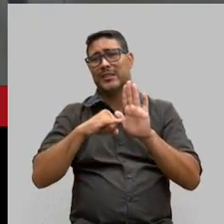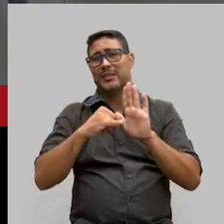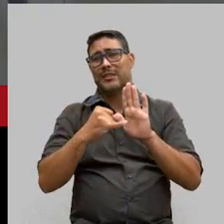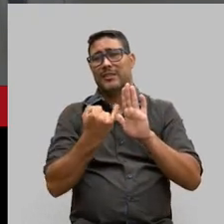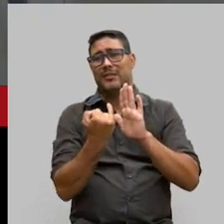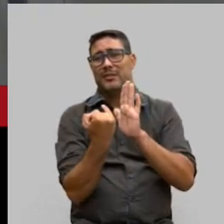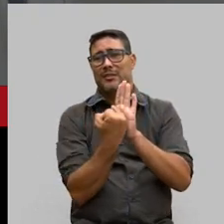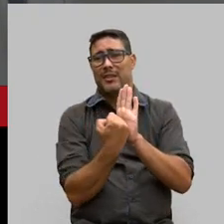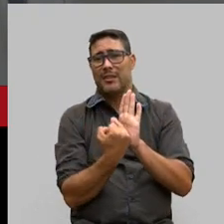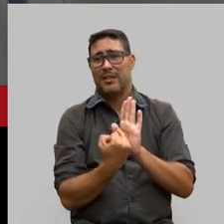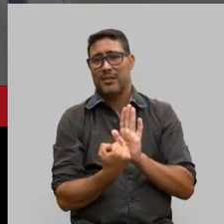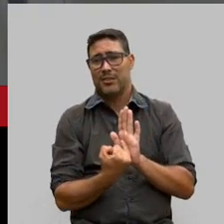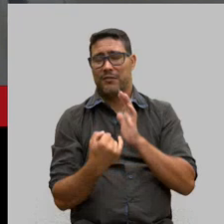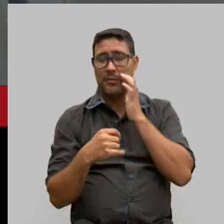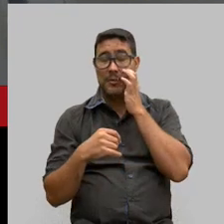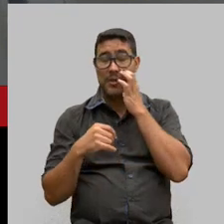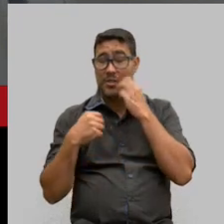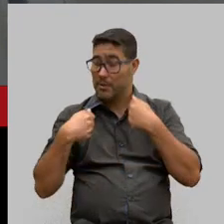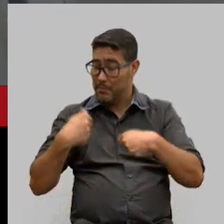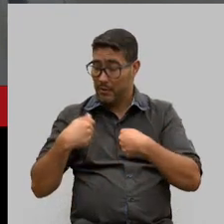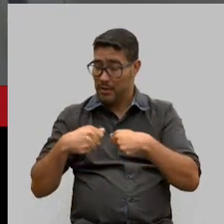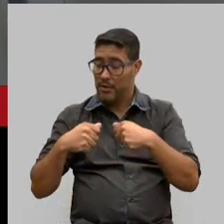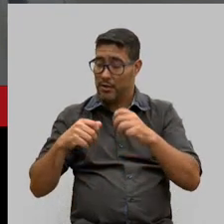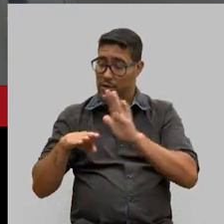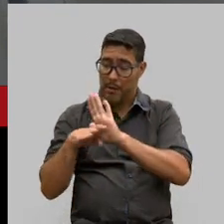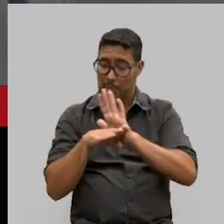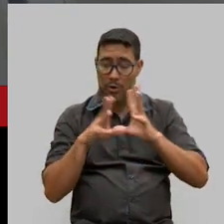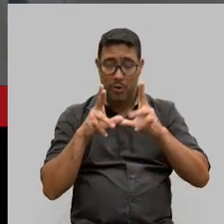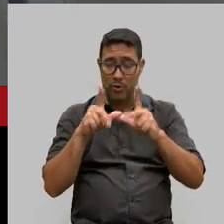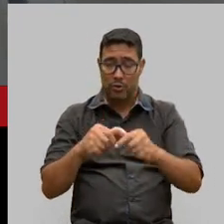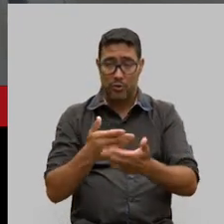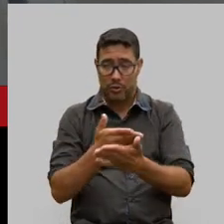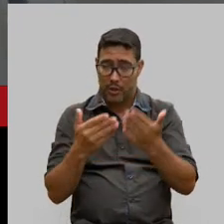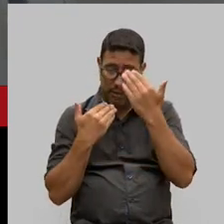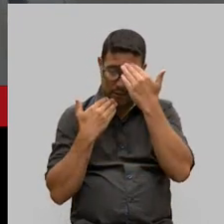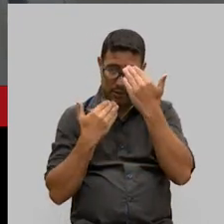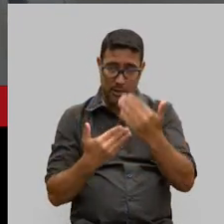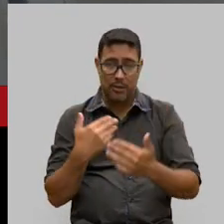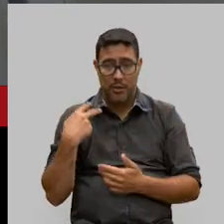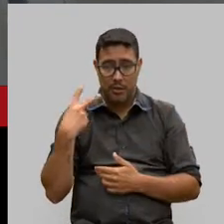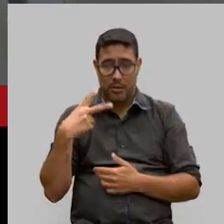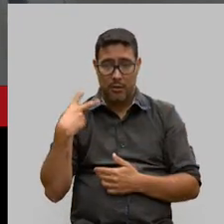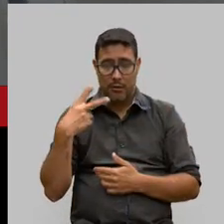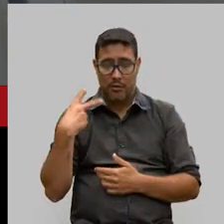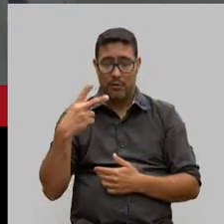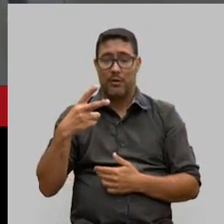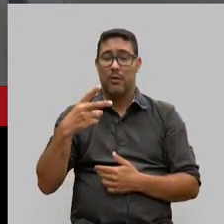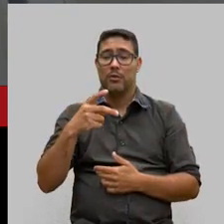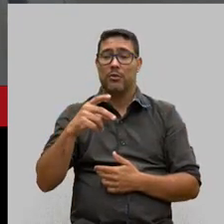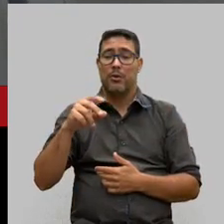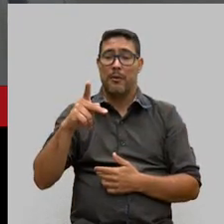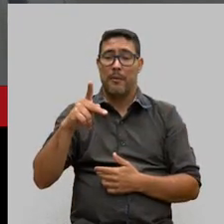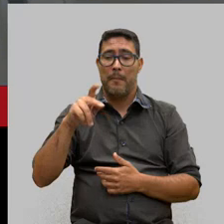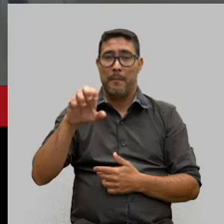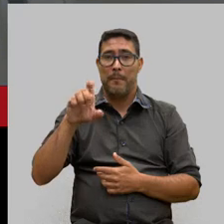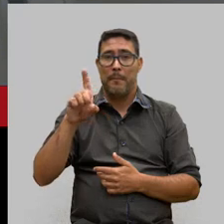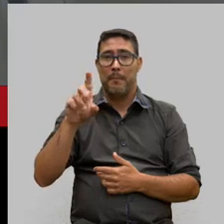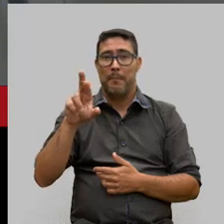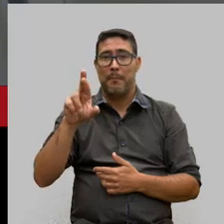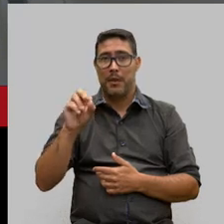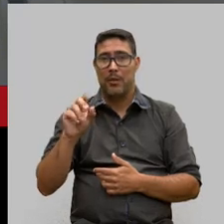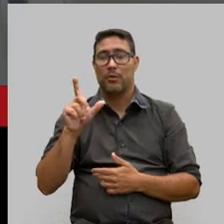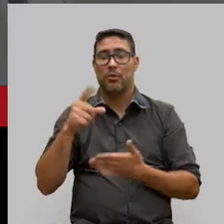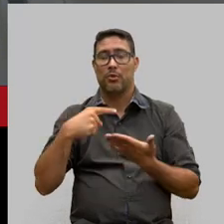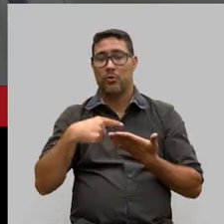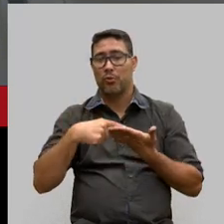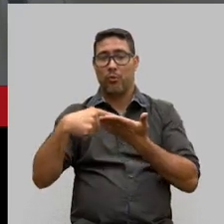escola e em todo lugar eu quero agradecer ao Vereador Pedro Américo de Conselheiro Lafaete que fez o meu o convite para